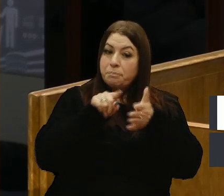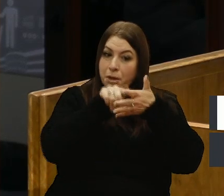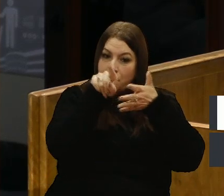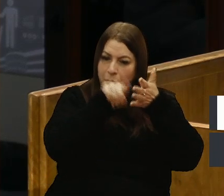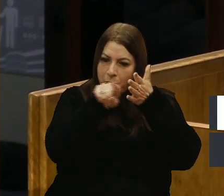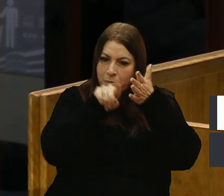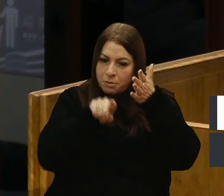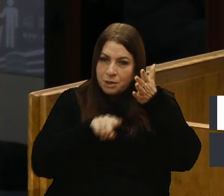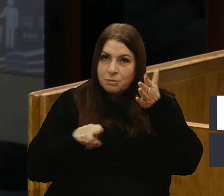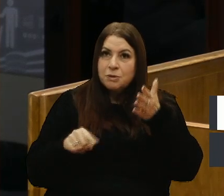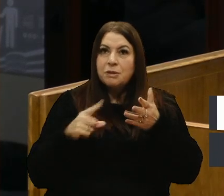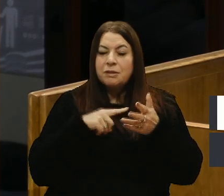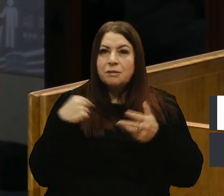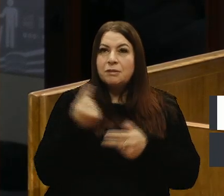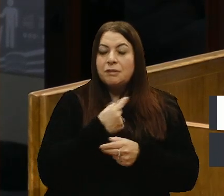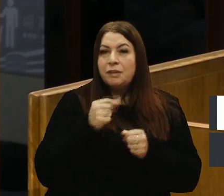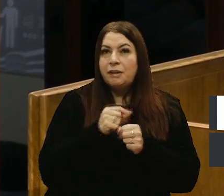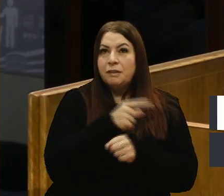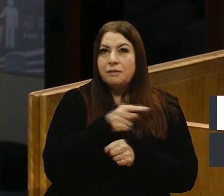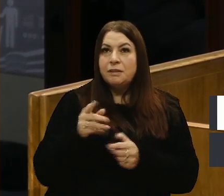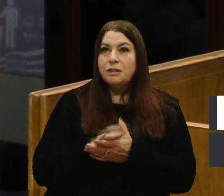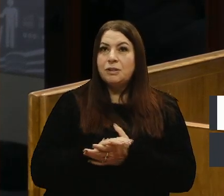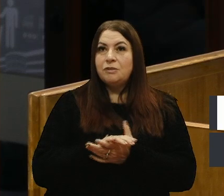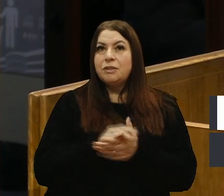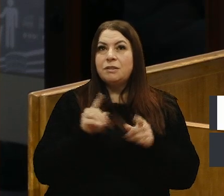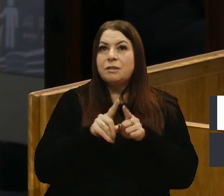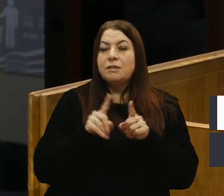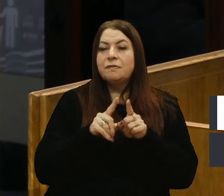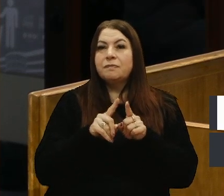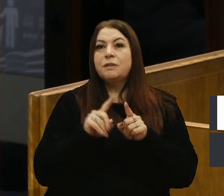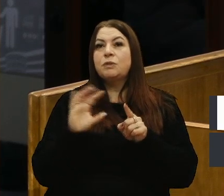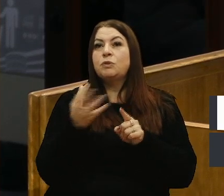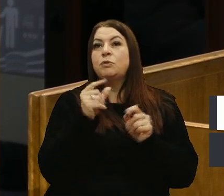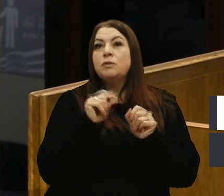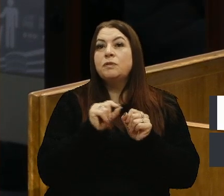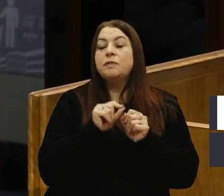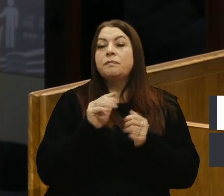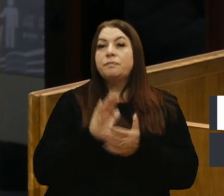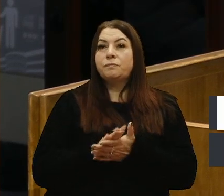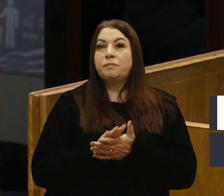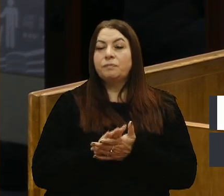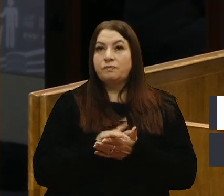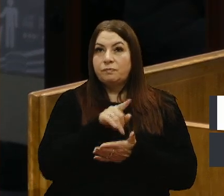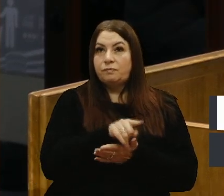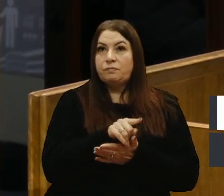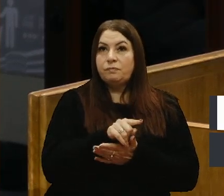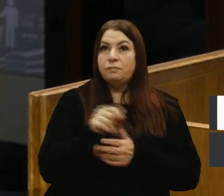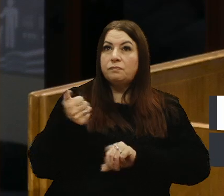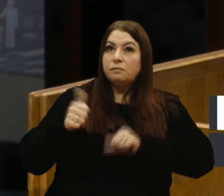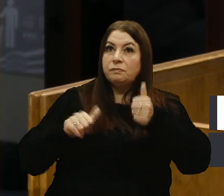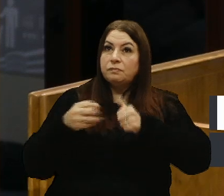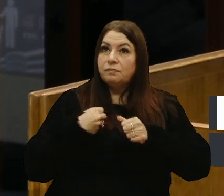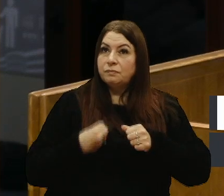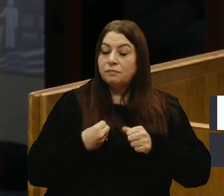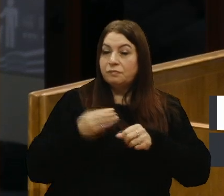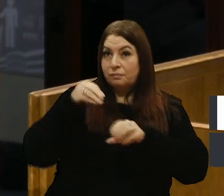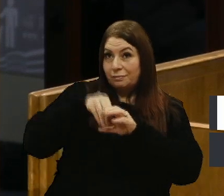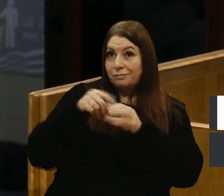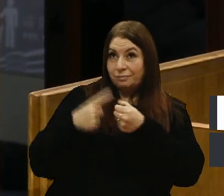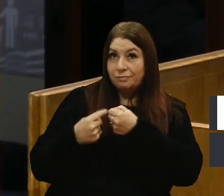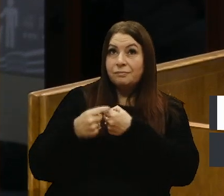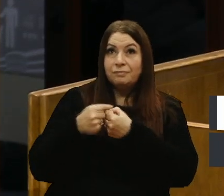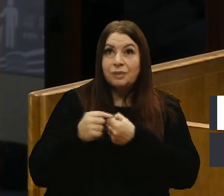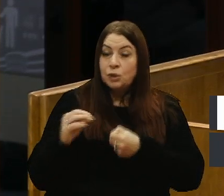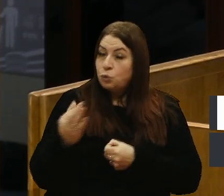Questionamentos que temos que fazer, porque tudo isso tem a ver com a qualidade de vida numa cidade.